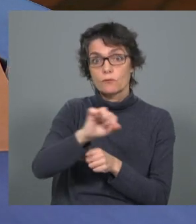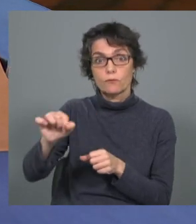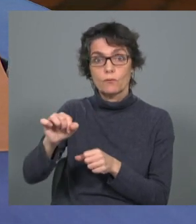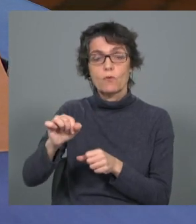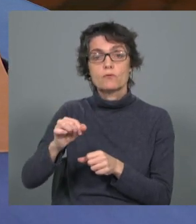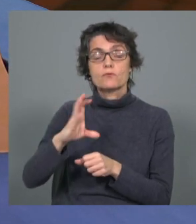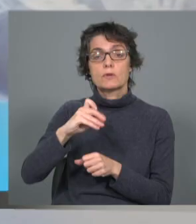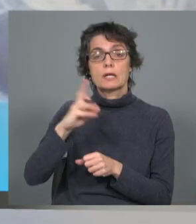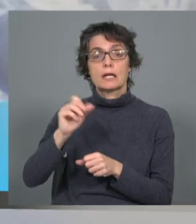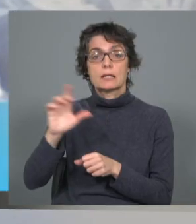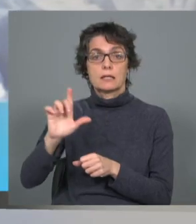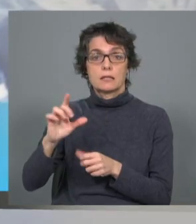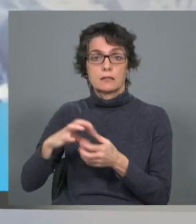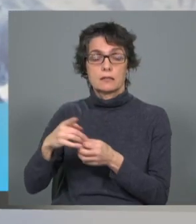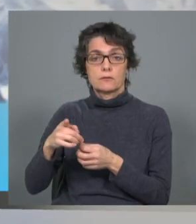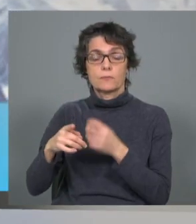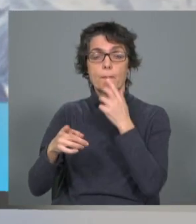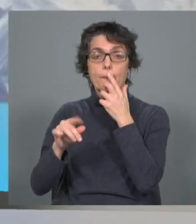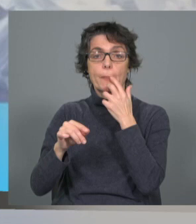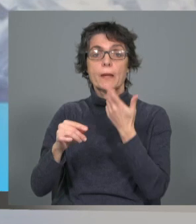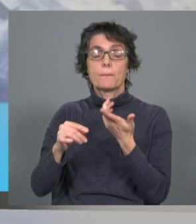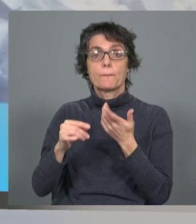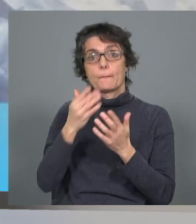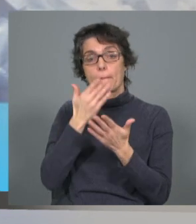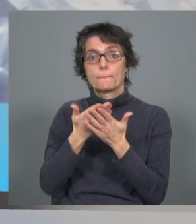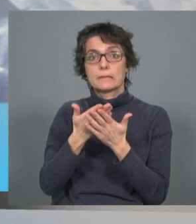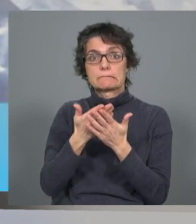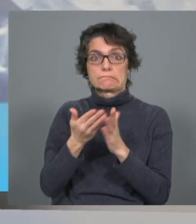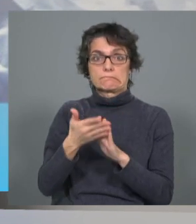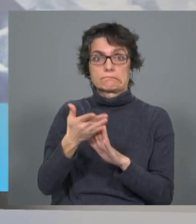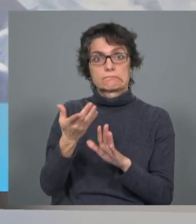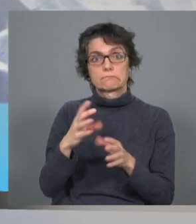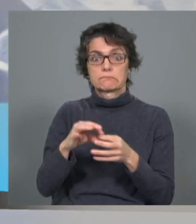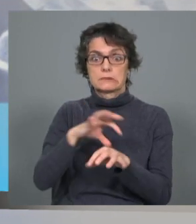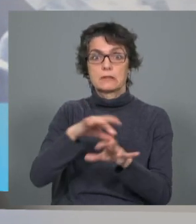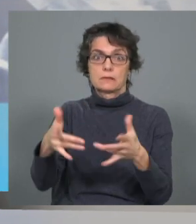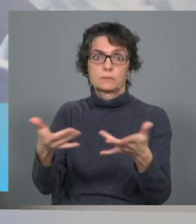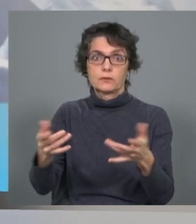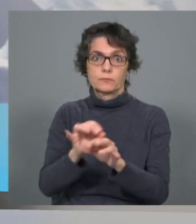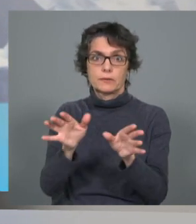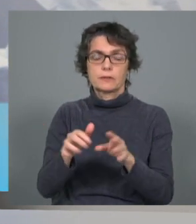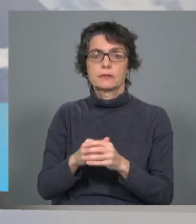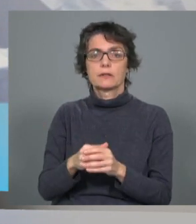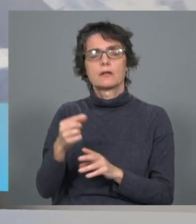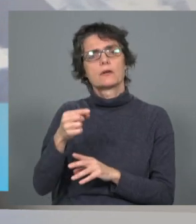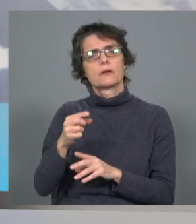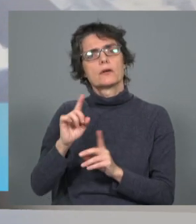Lisboa e agora, de facto, com esta urgência por causa da pandemia. E começávamos, se calhar, por aí.